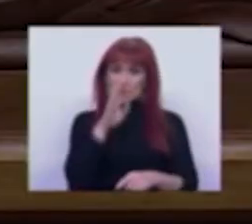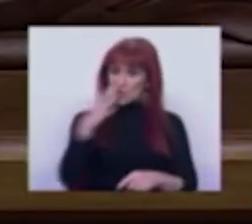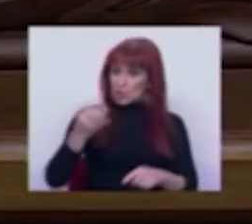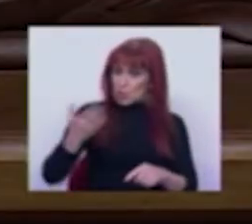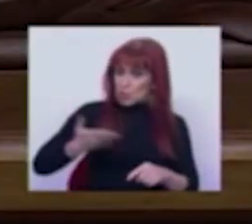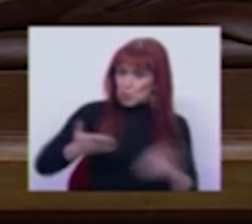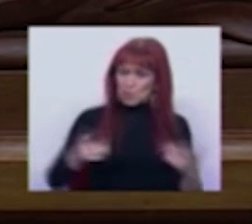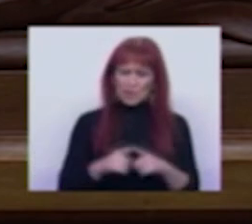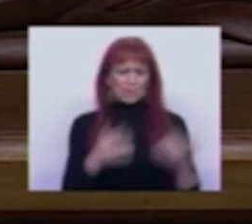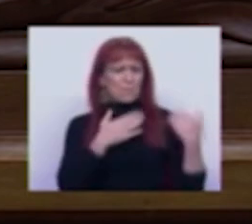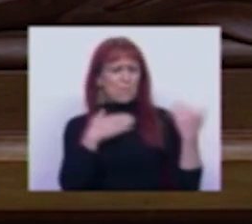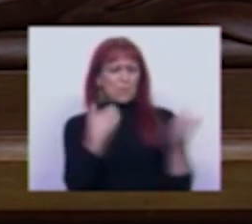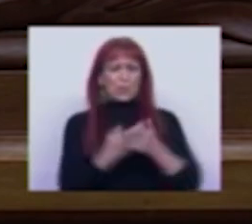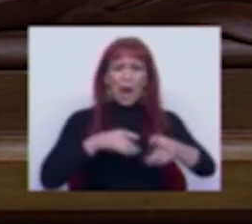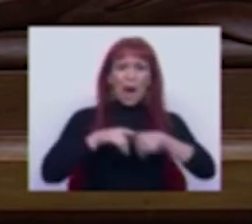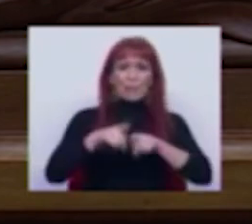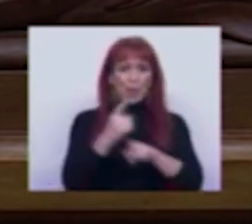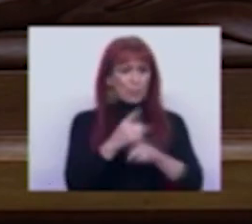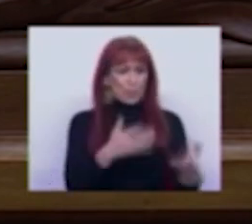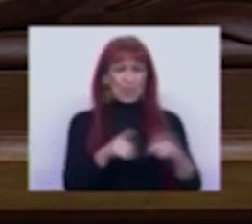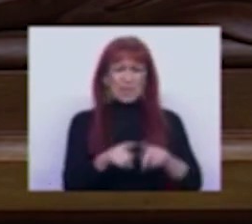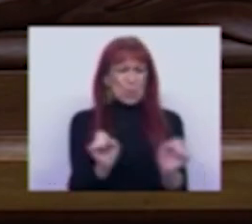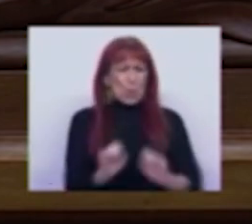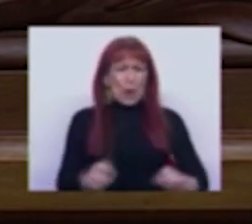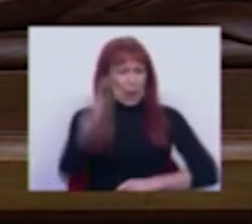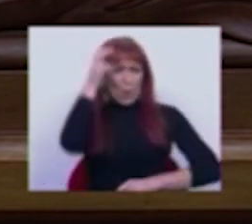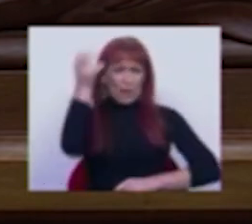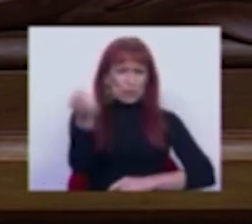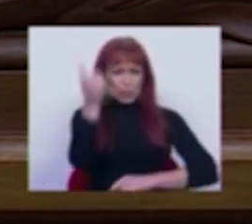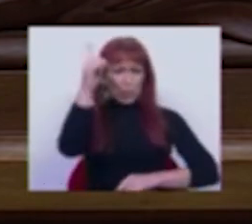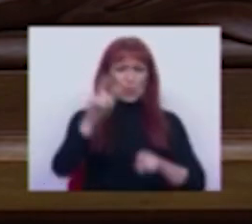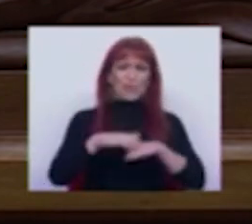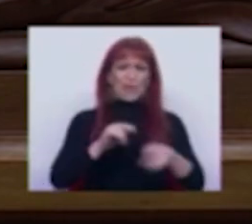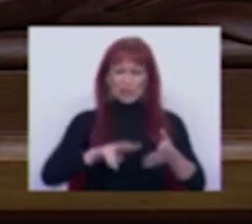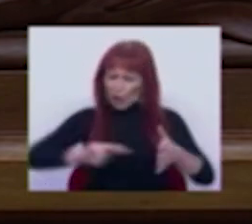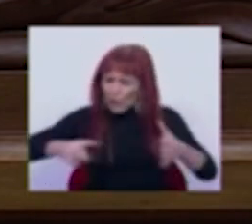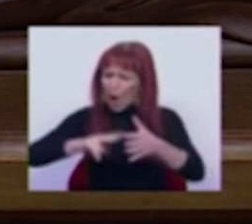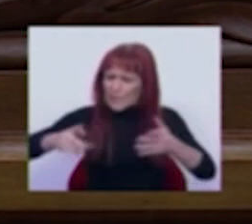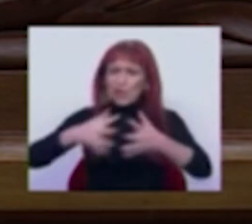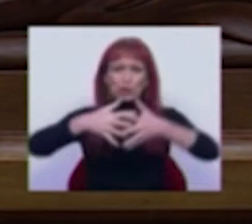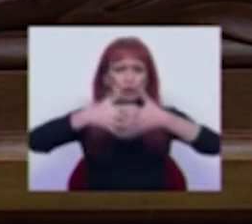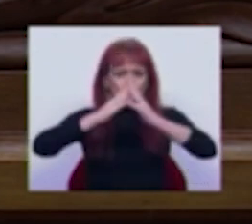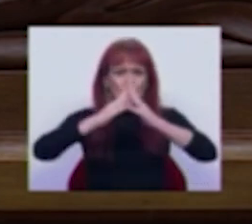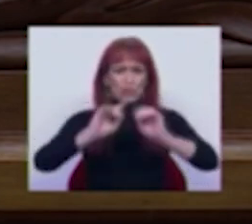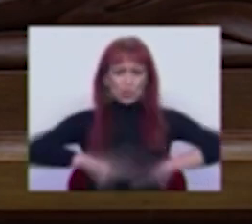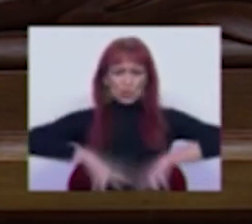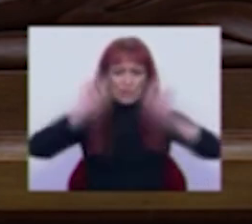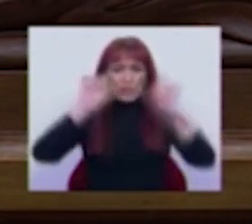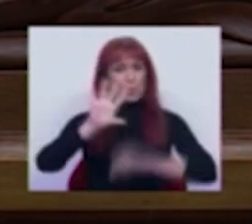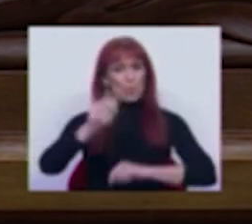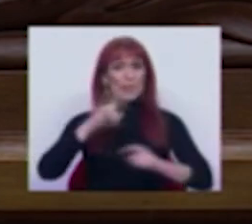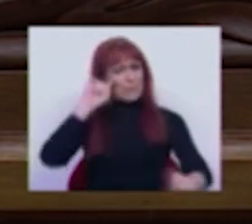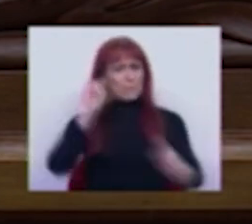justo responsabilizar a política porque ela não tem tido a coragem de fazer as reformas estruturais que o desenvolvimento do